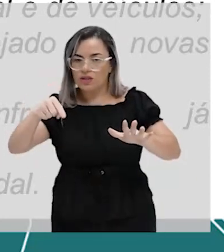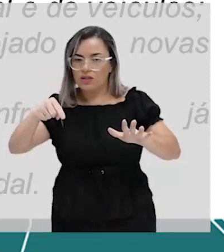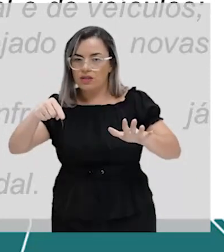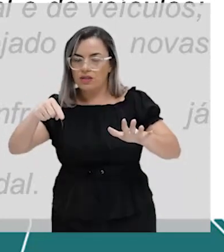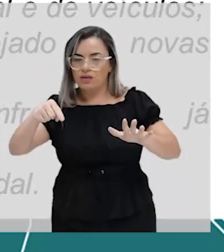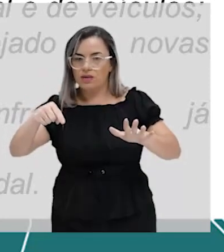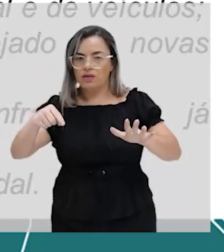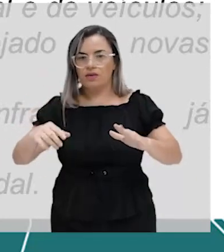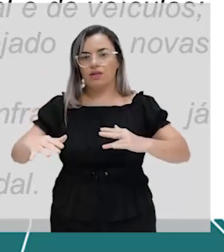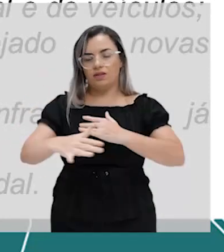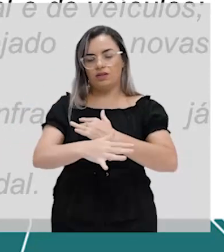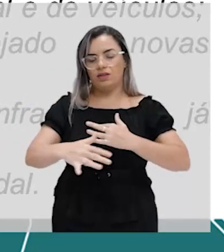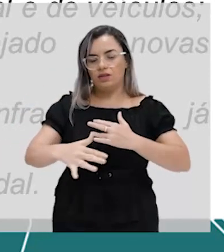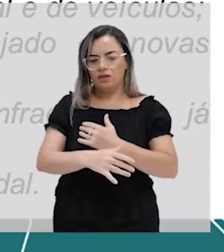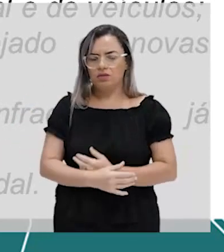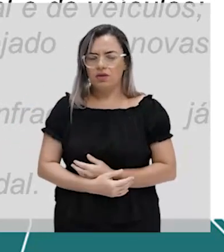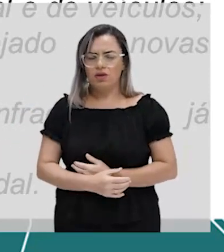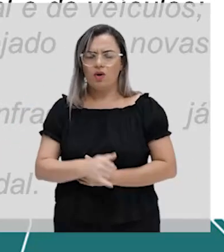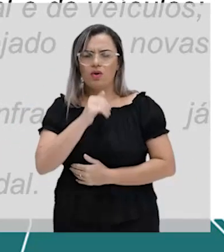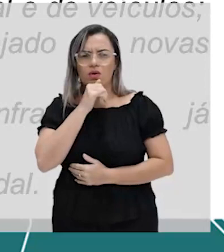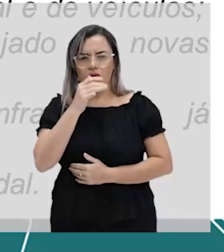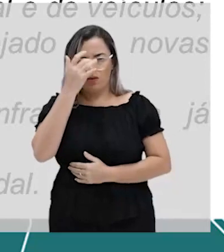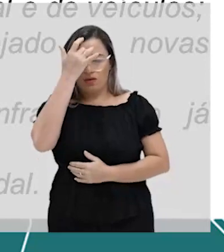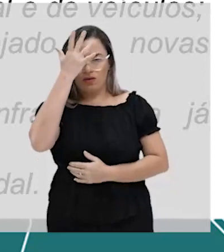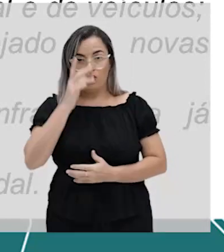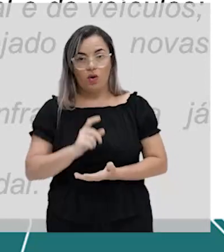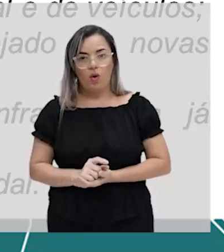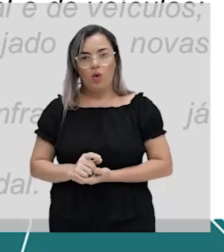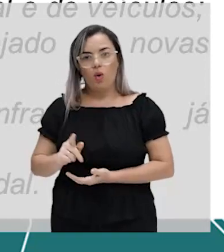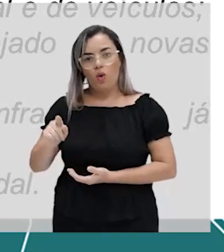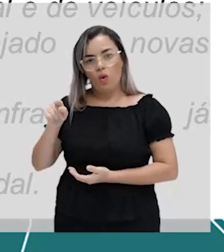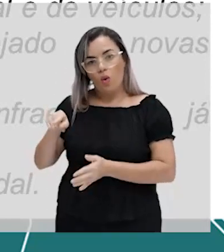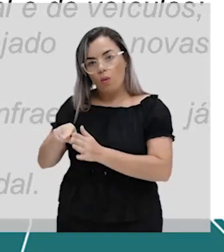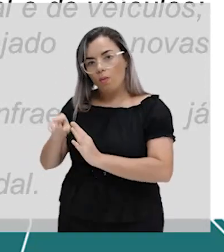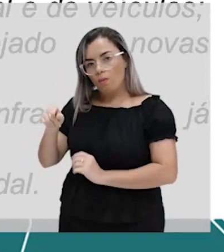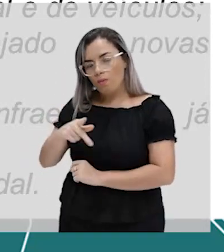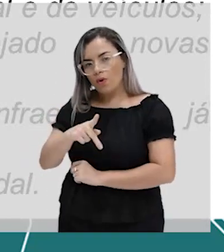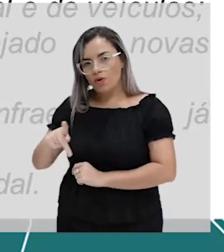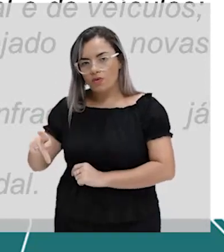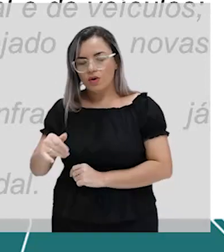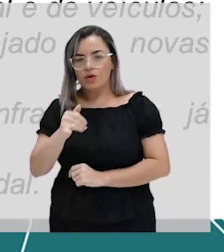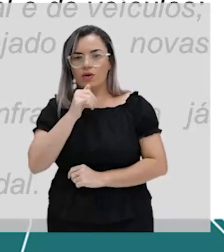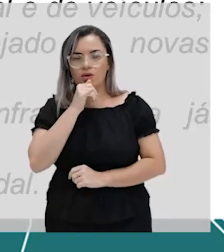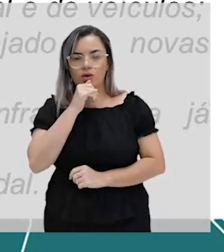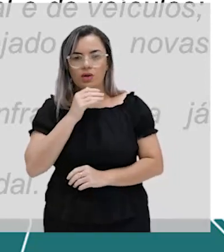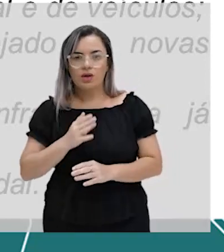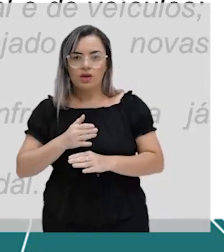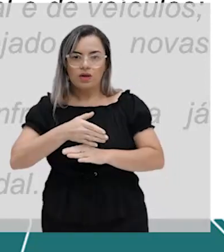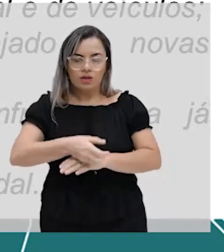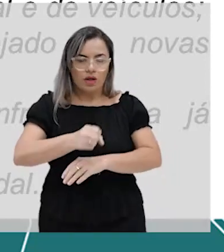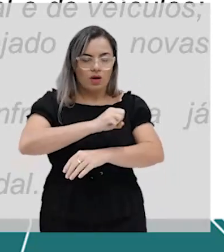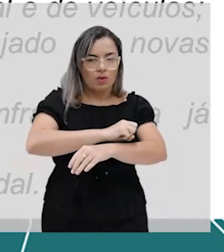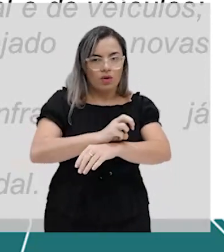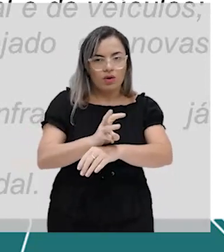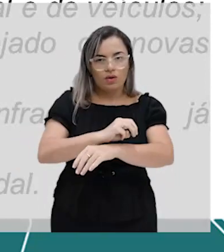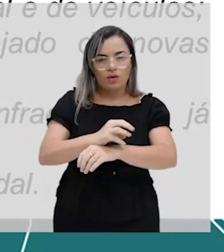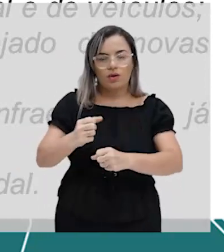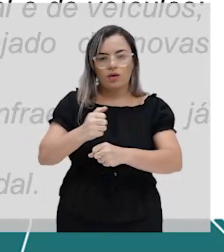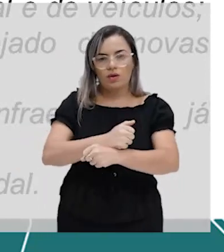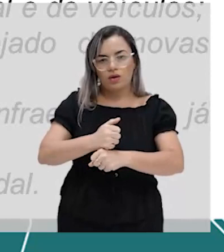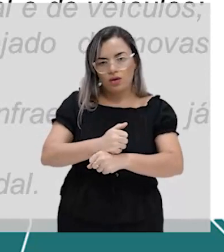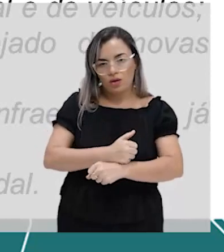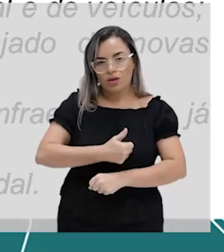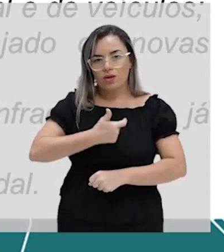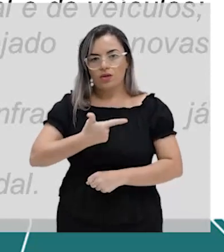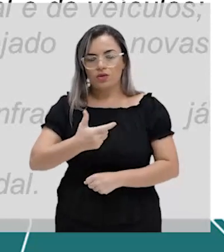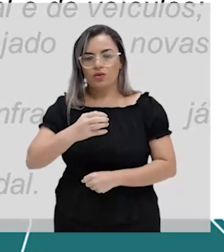fácil bem aqui. Tá? Eu, por exemplo, quando eu entrei na Universidade Estadual do Maranhão, na UEMA, no ano de